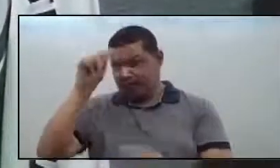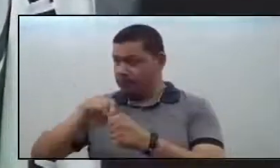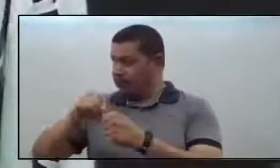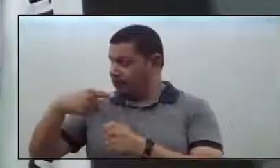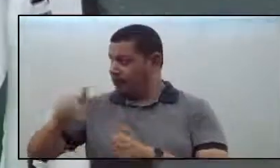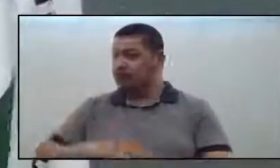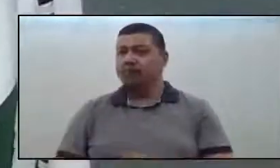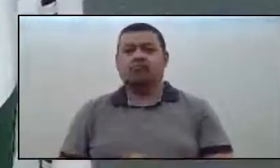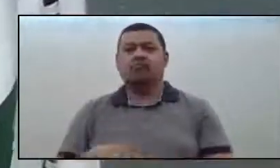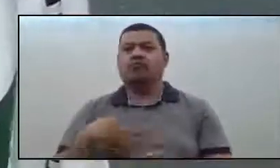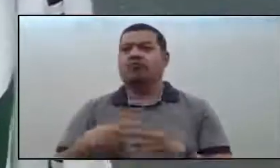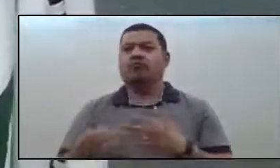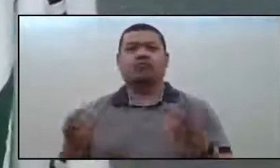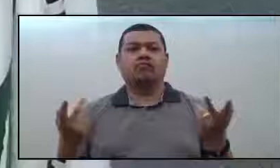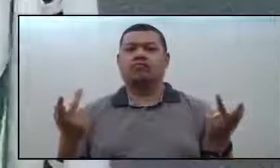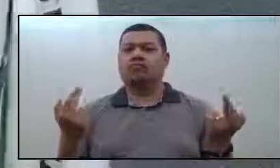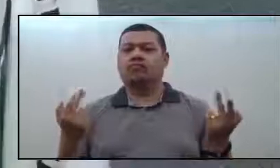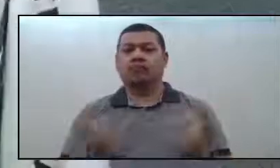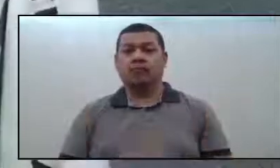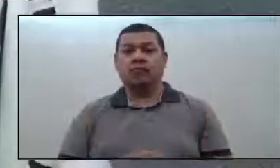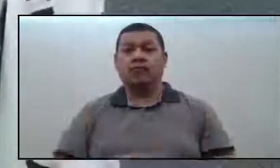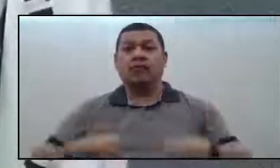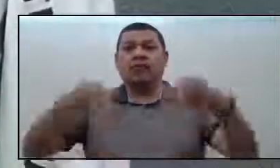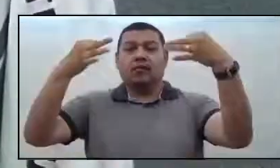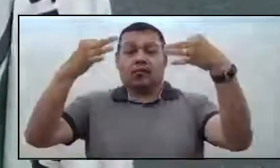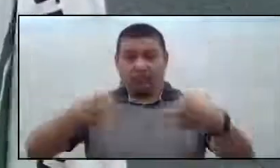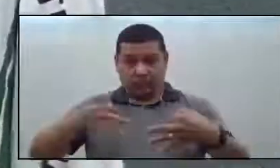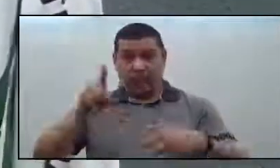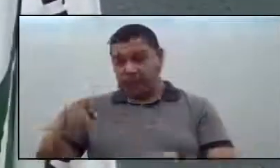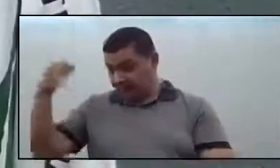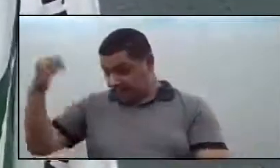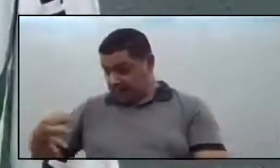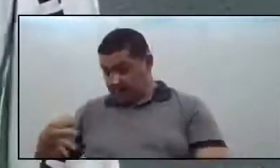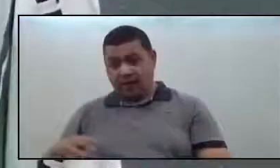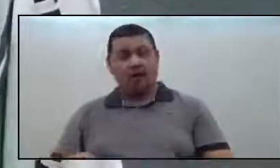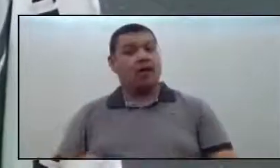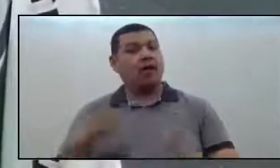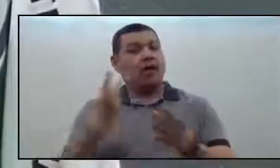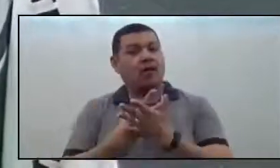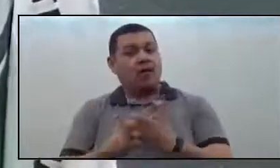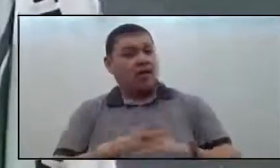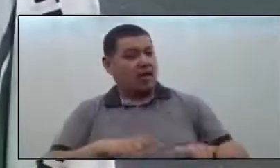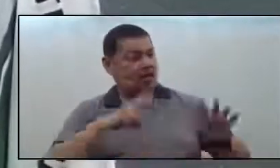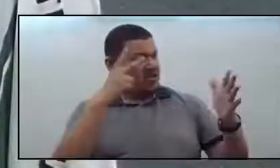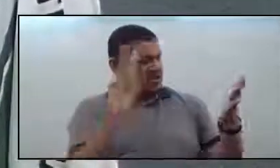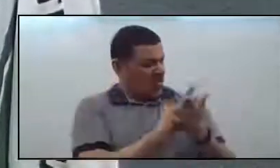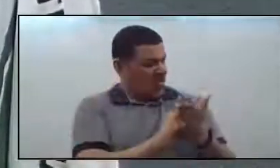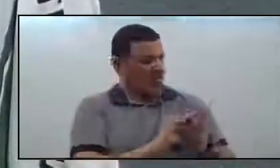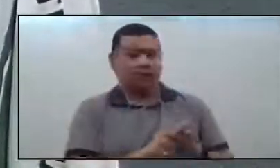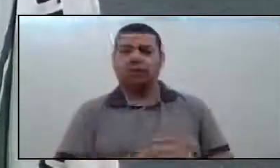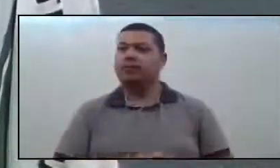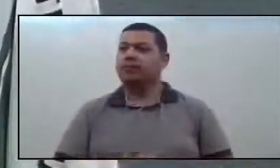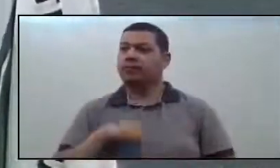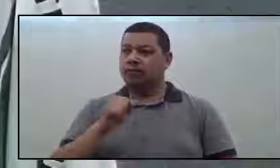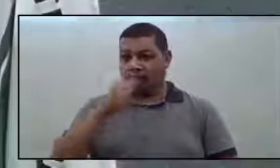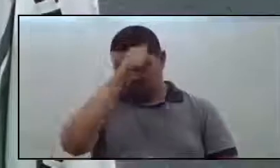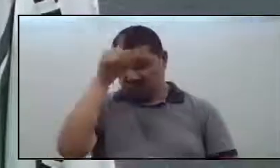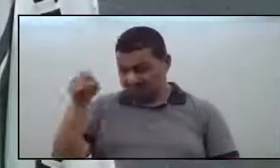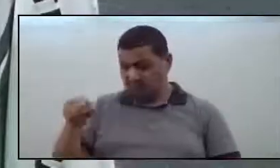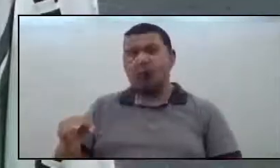Não importa, o que é certo tem que ser certo, o que é errado é errado. Se o prefeito colocou, vai